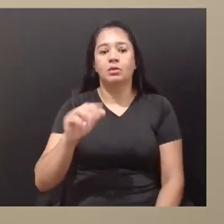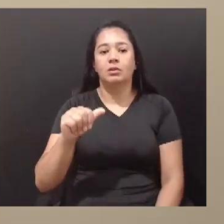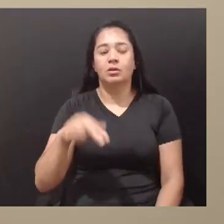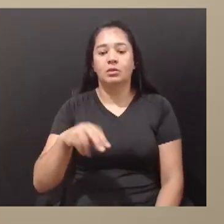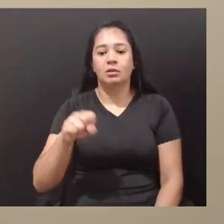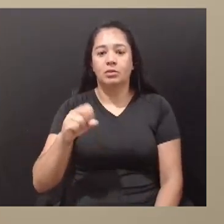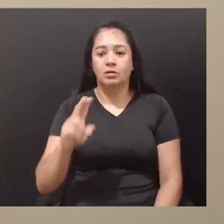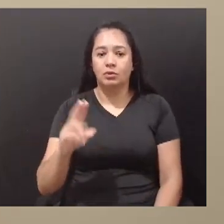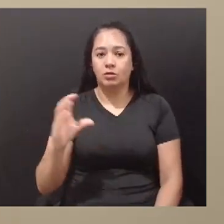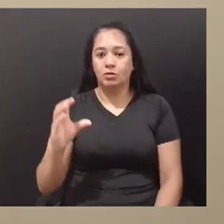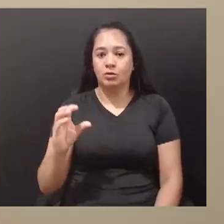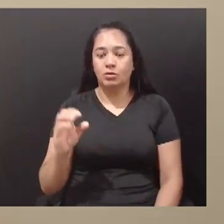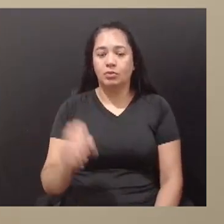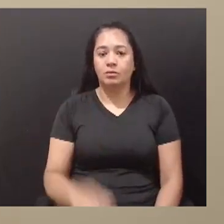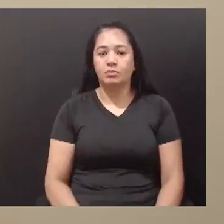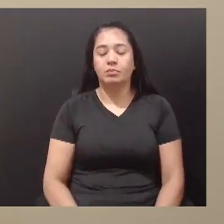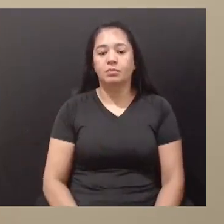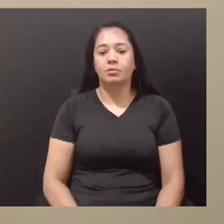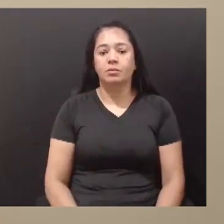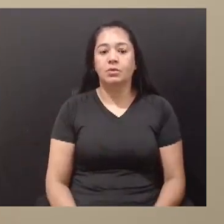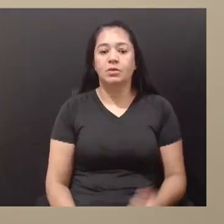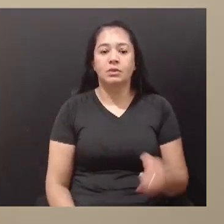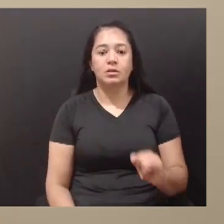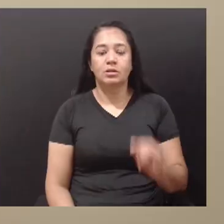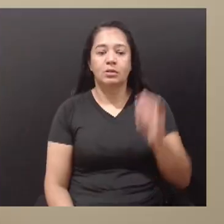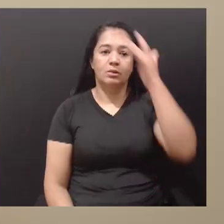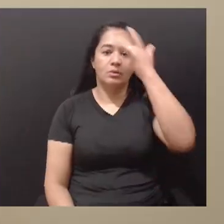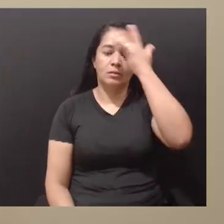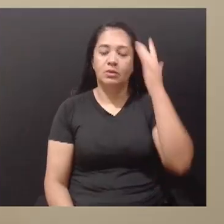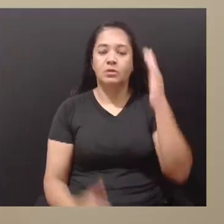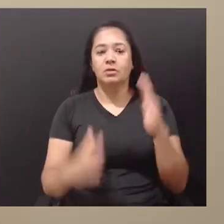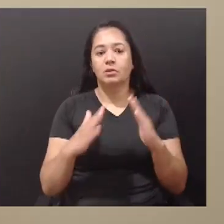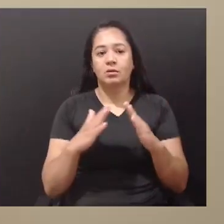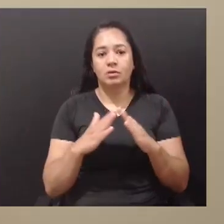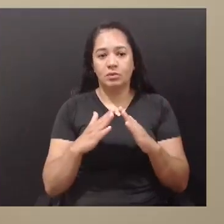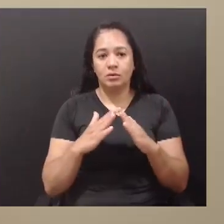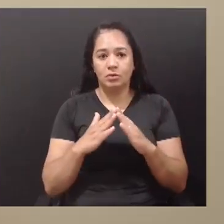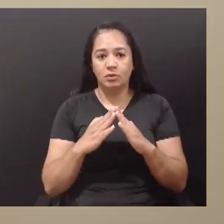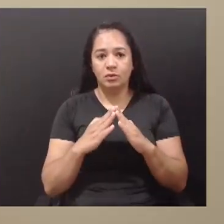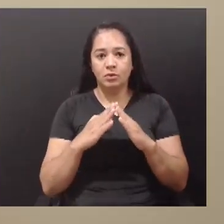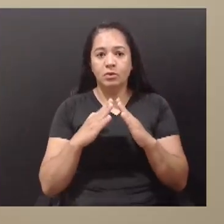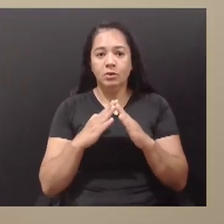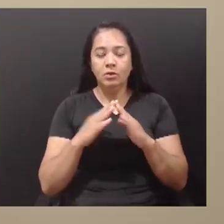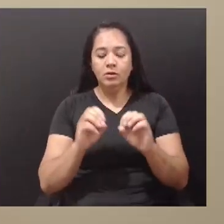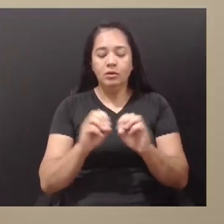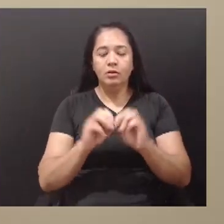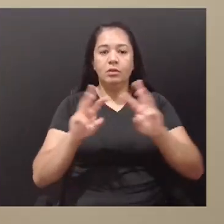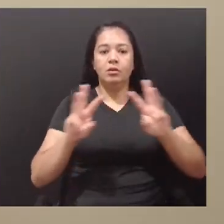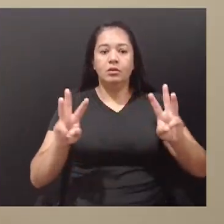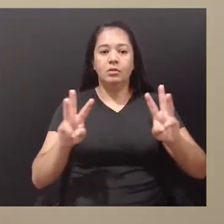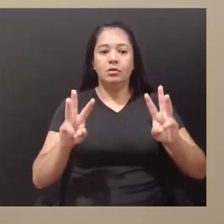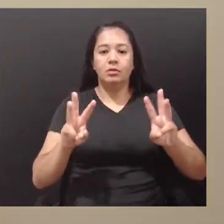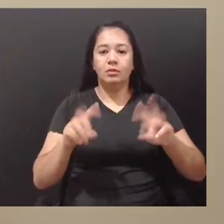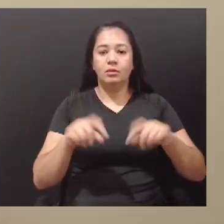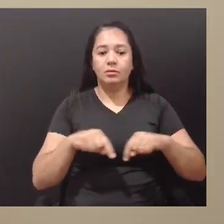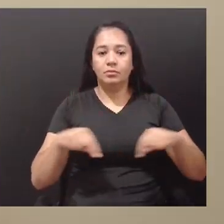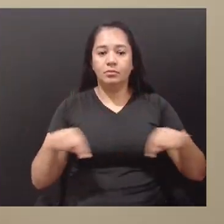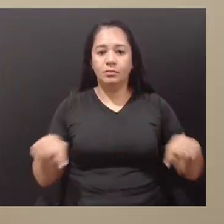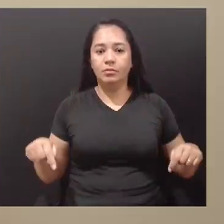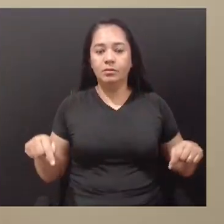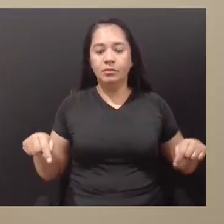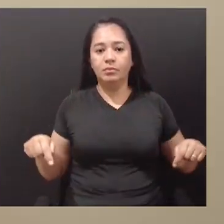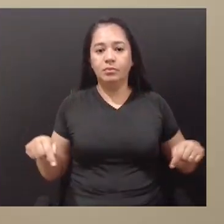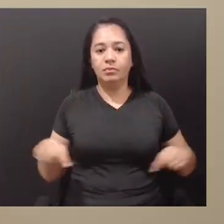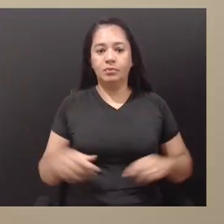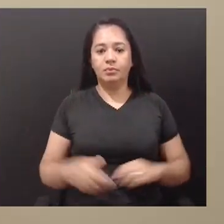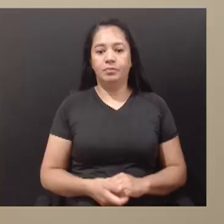mesmo na Transurc. Se a pessoa estiver em casa, no site da Transurc, que é o